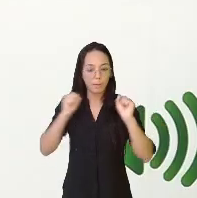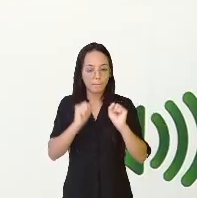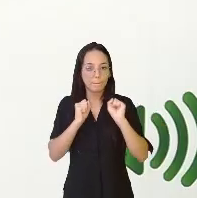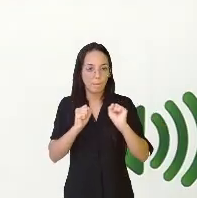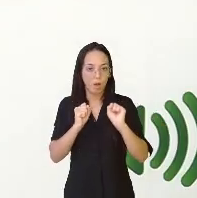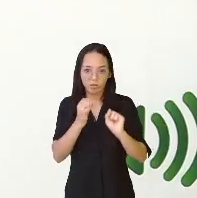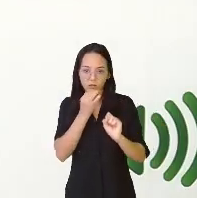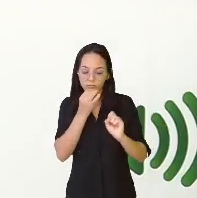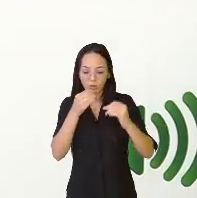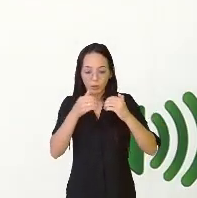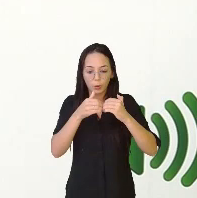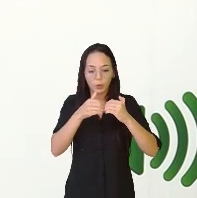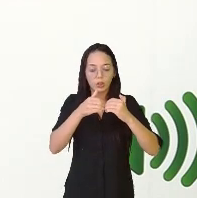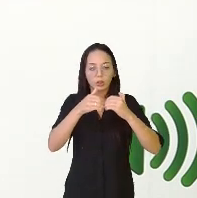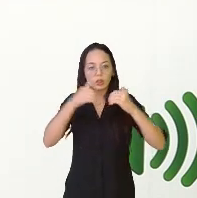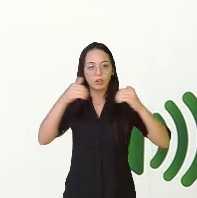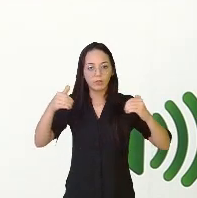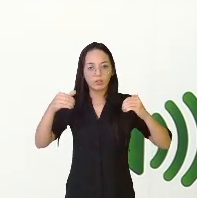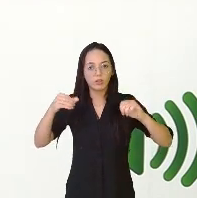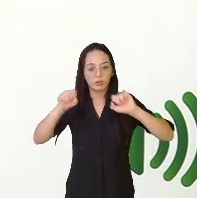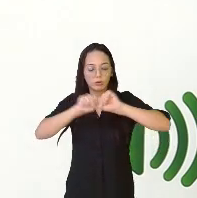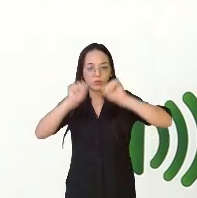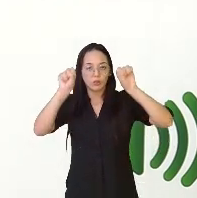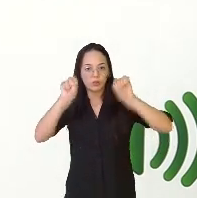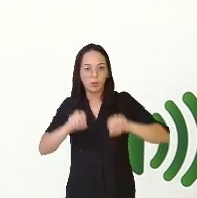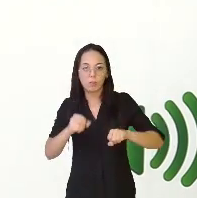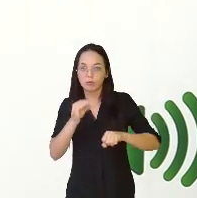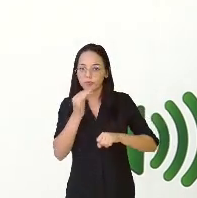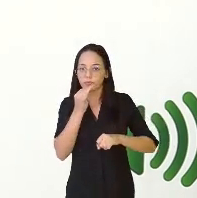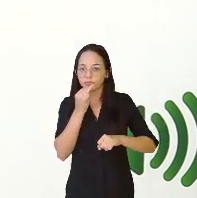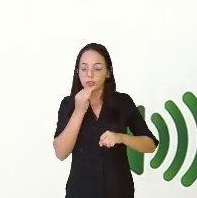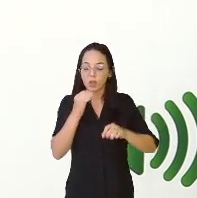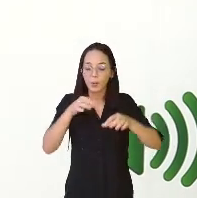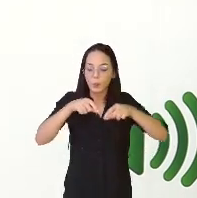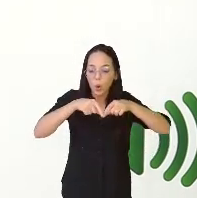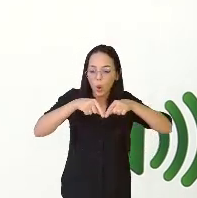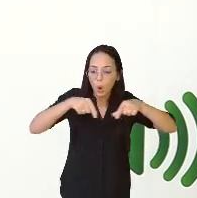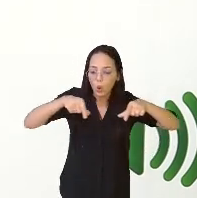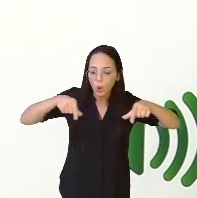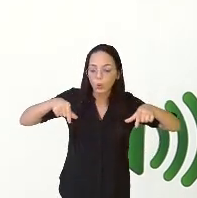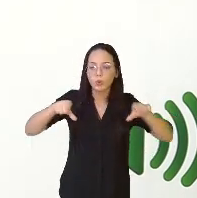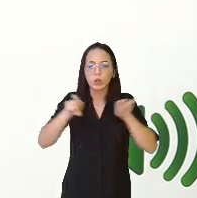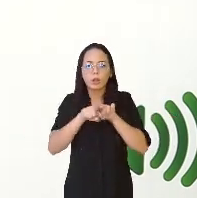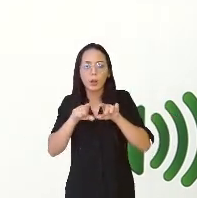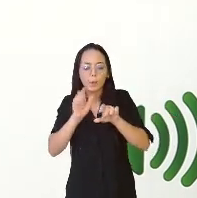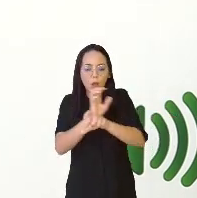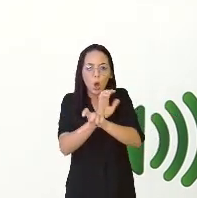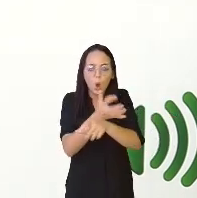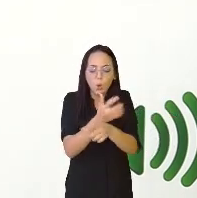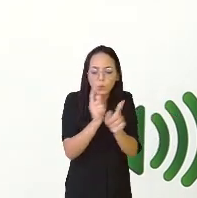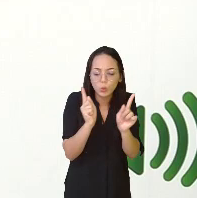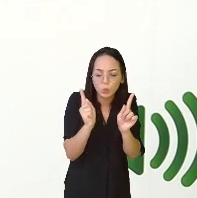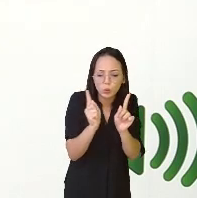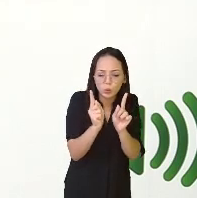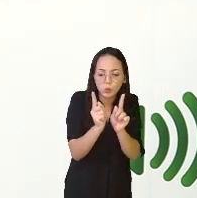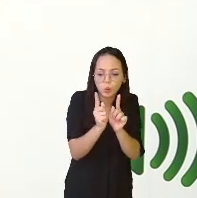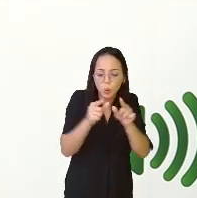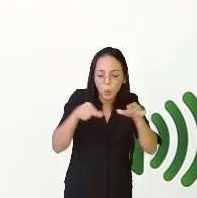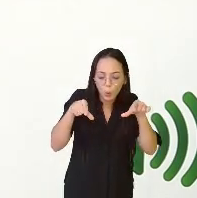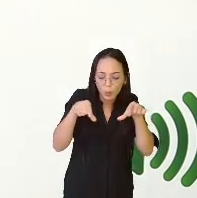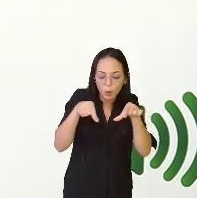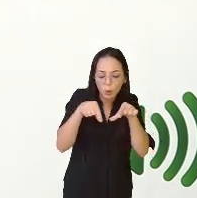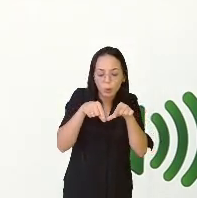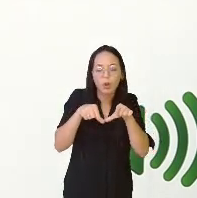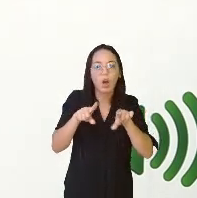dividir também esse sistema esquelético entre ossos longos, ossos curtos, ossos chatos. Aqui é